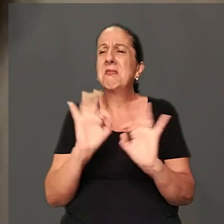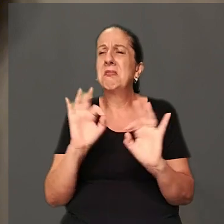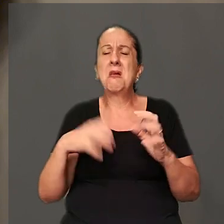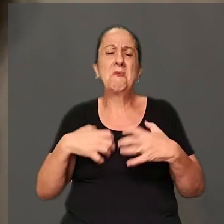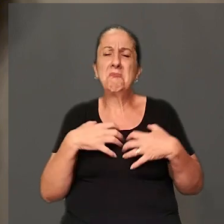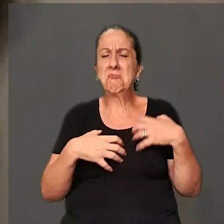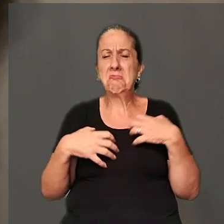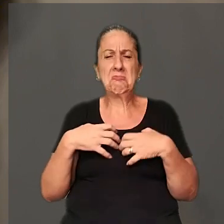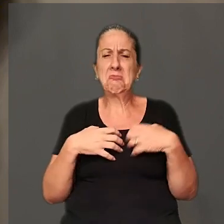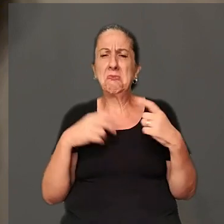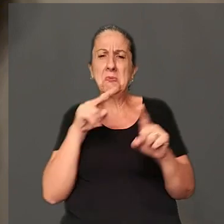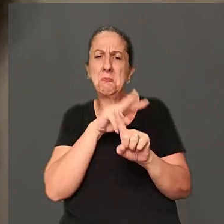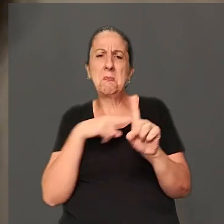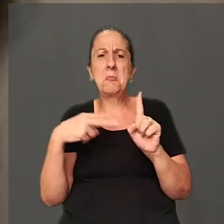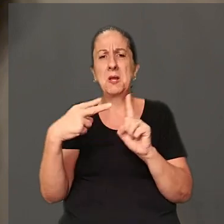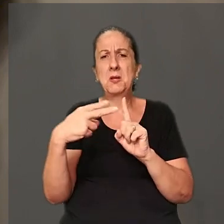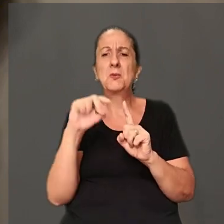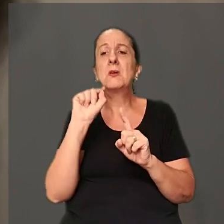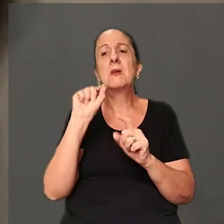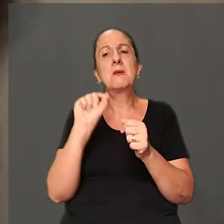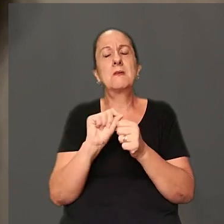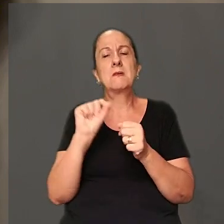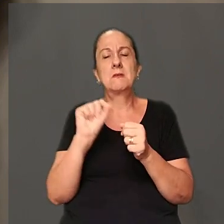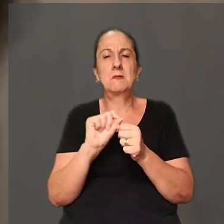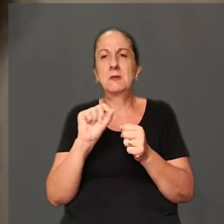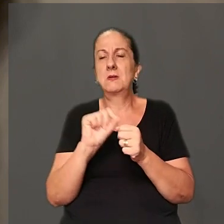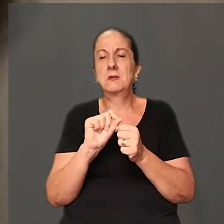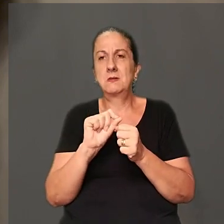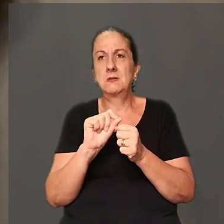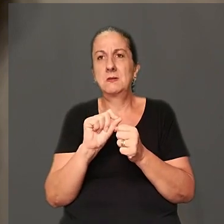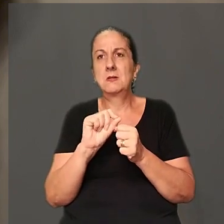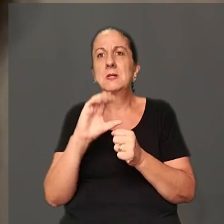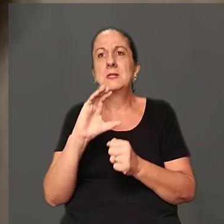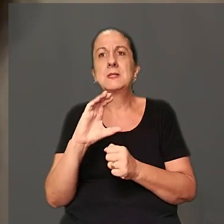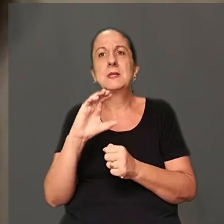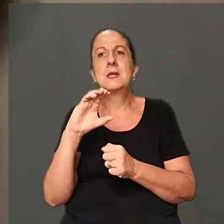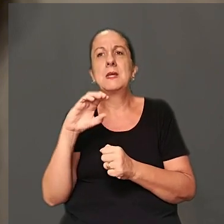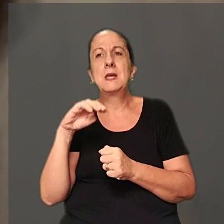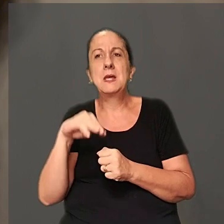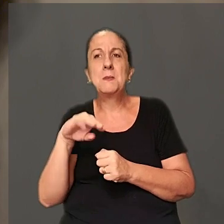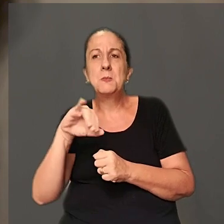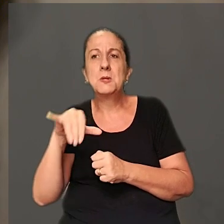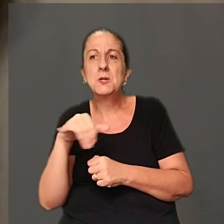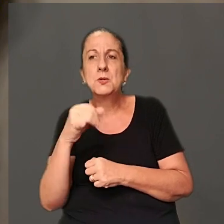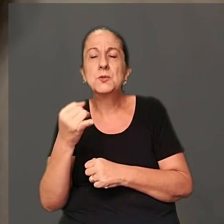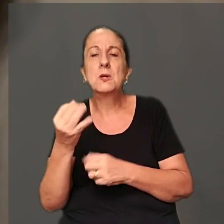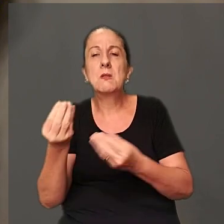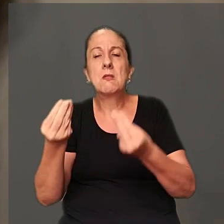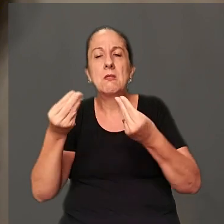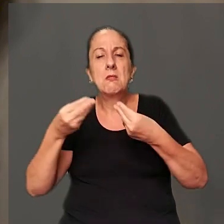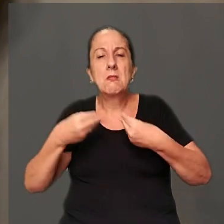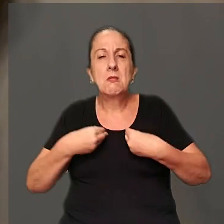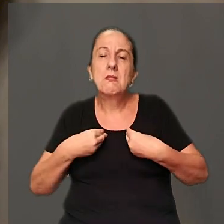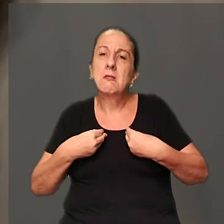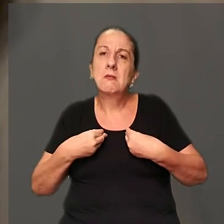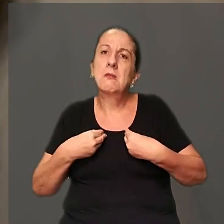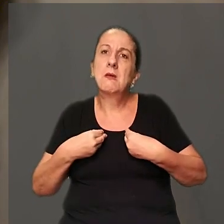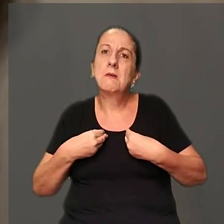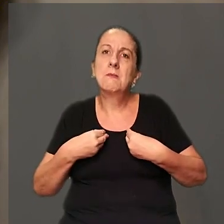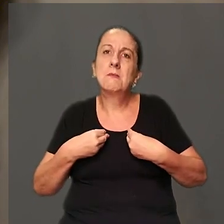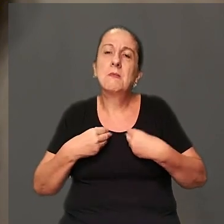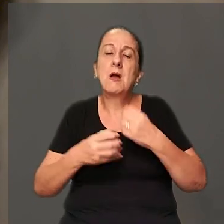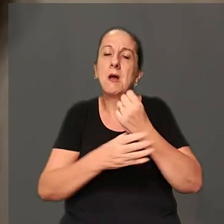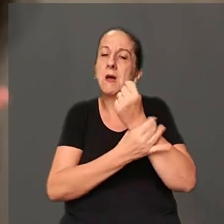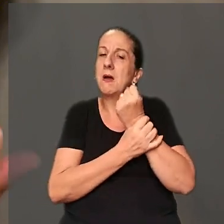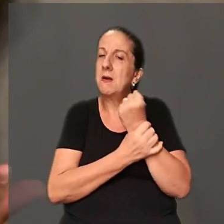frustrou as expectativas de quem o projetou. O CNJ nos dá